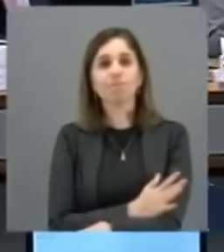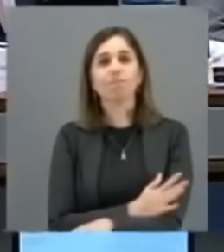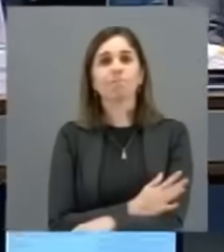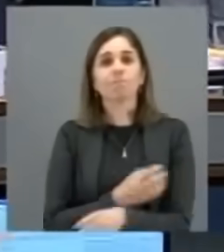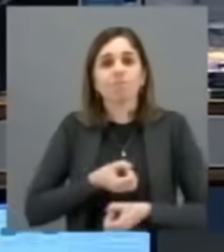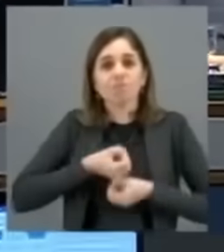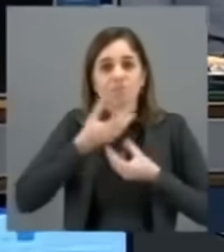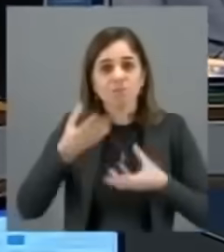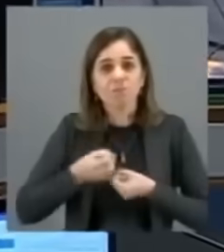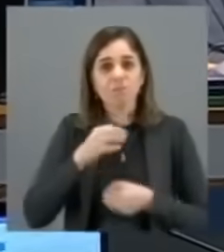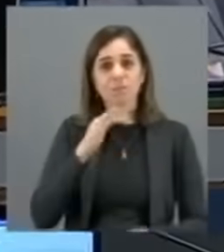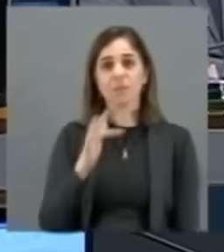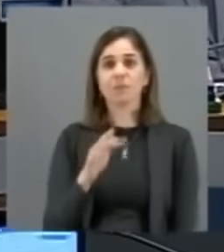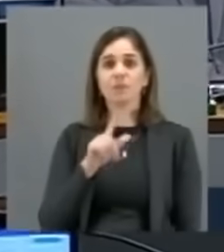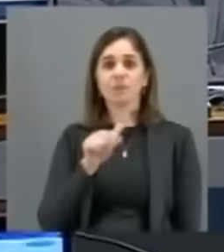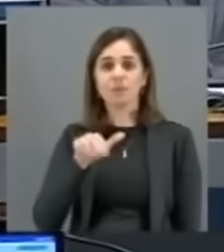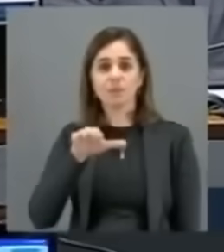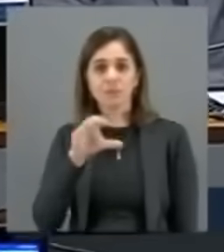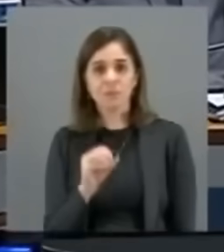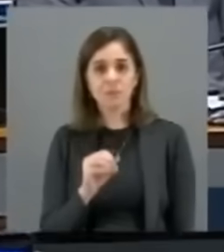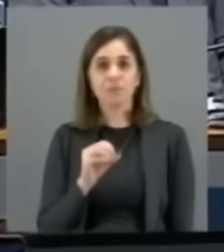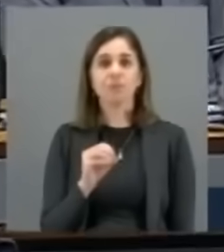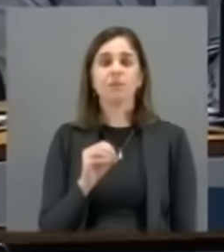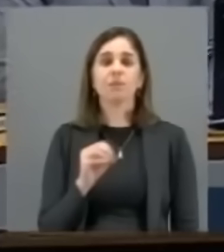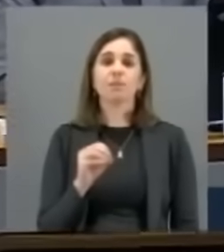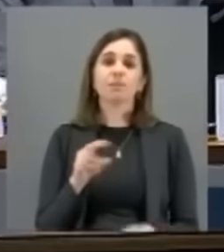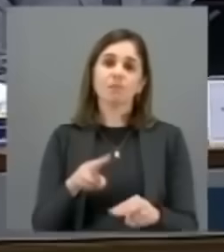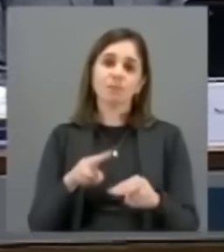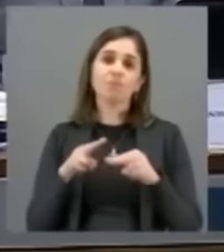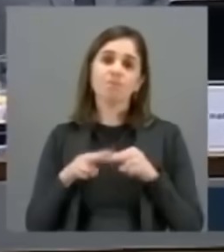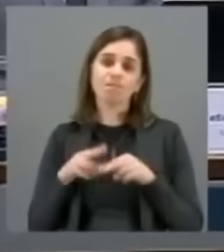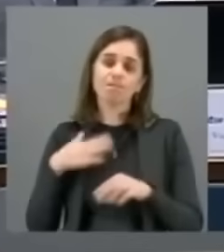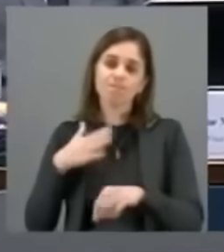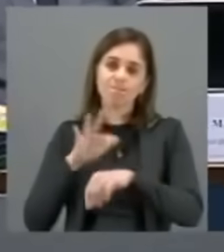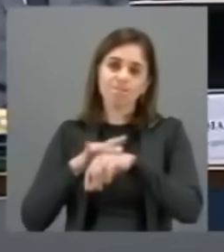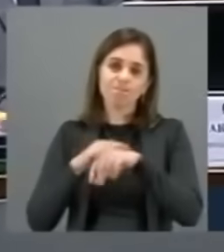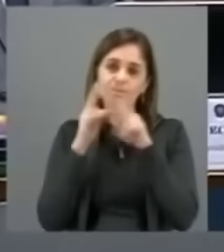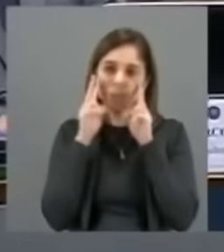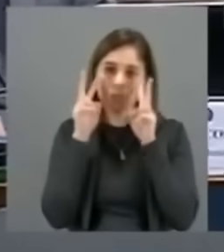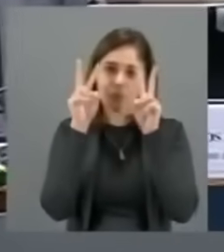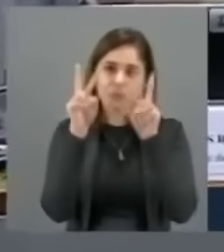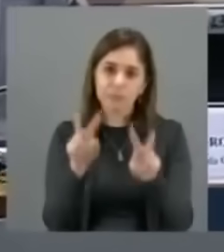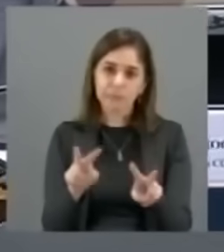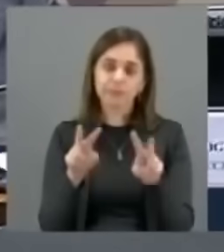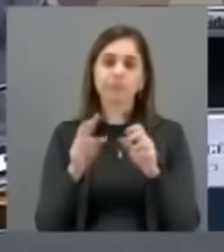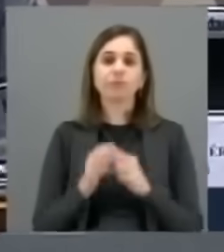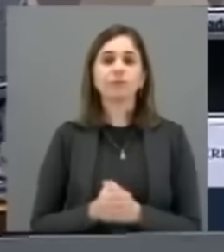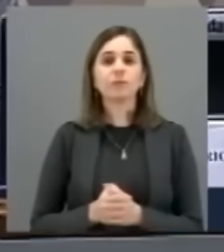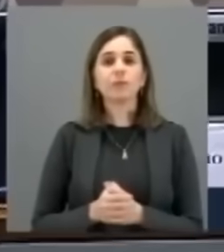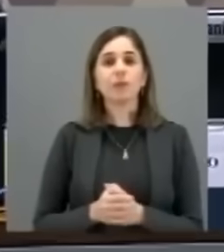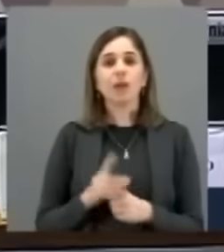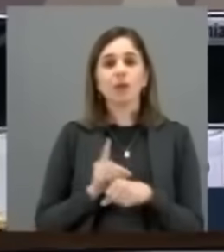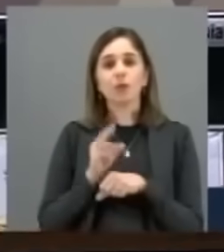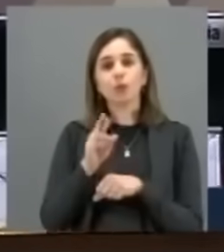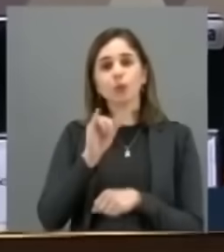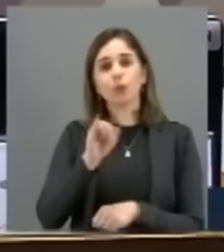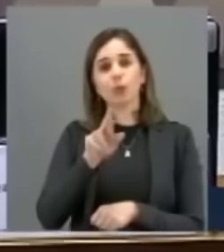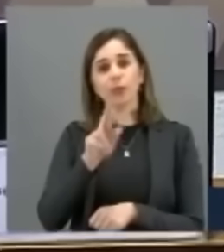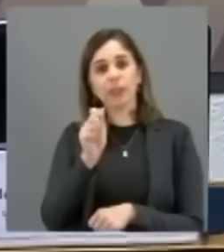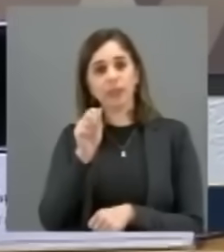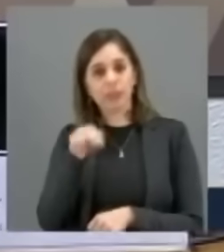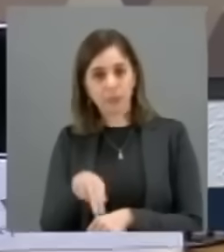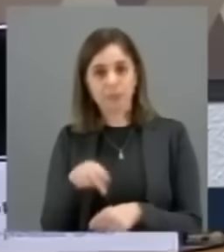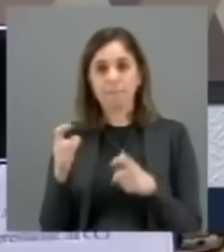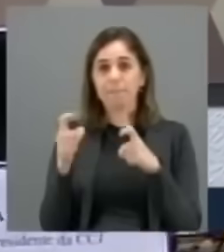em relação à minha situação de visão. Eu agradeço ao doutor Irã, um oftalmo reconhecido em todo o Brasil, que conseguiu uma